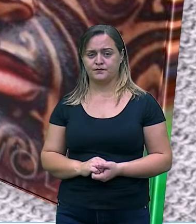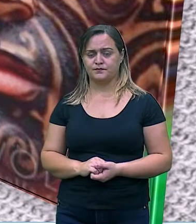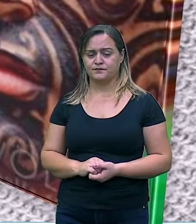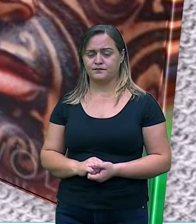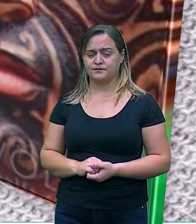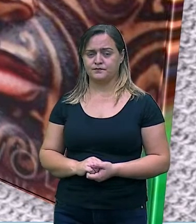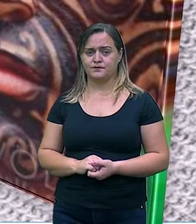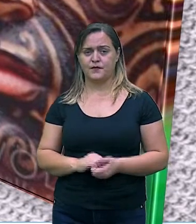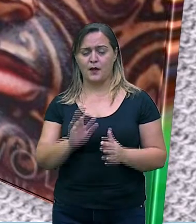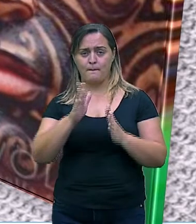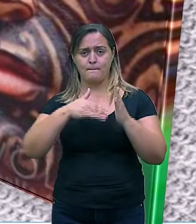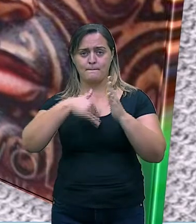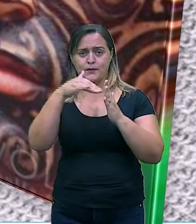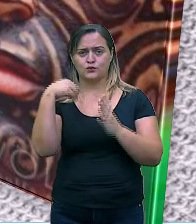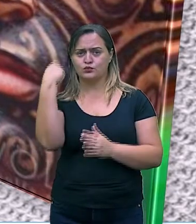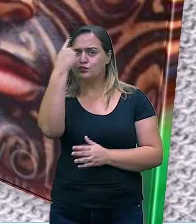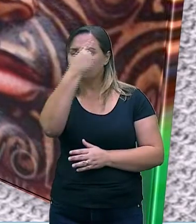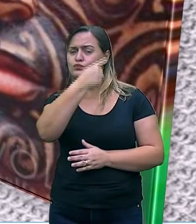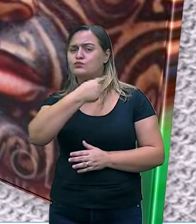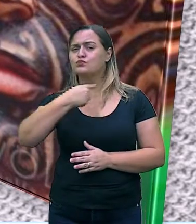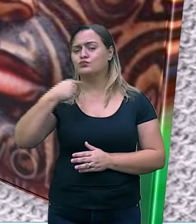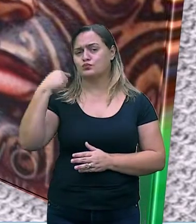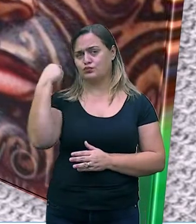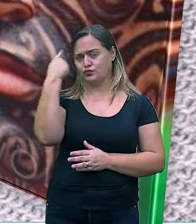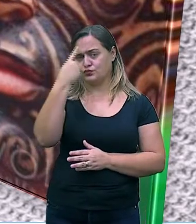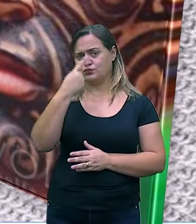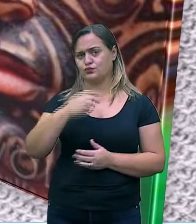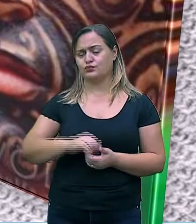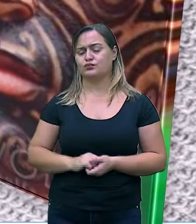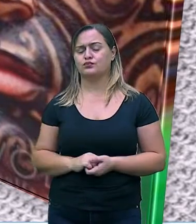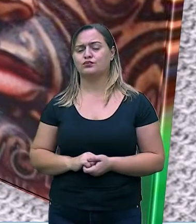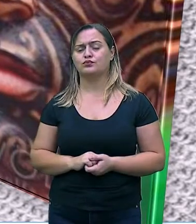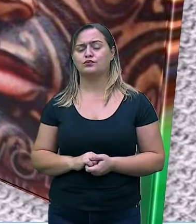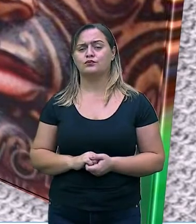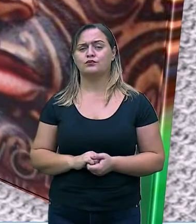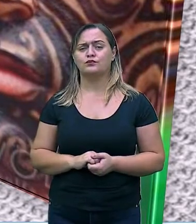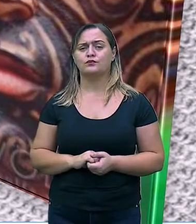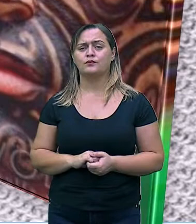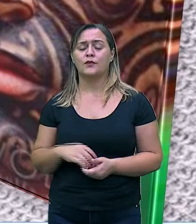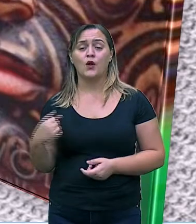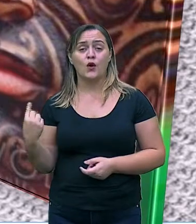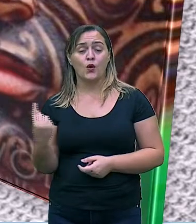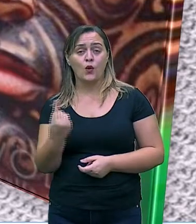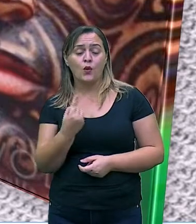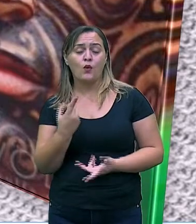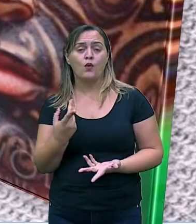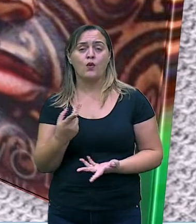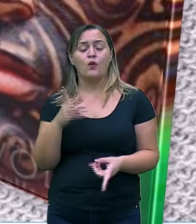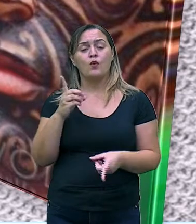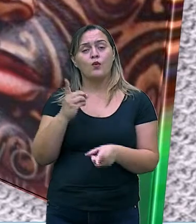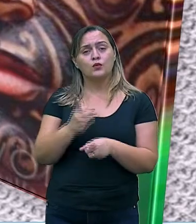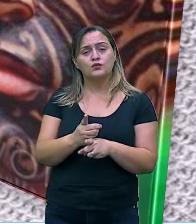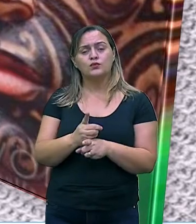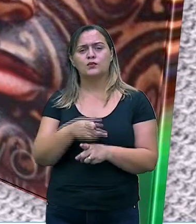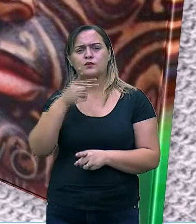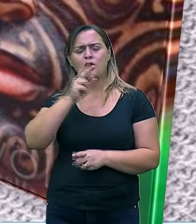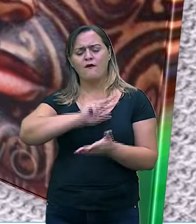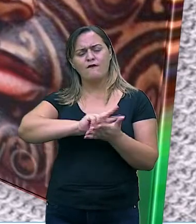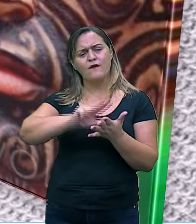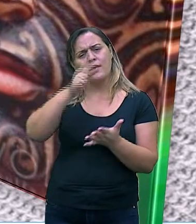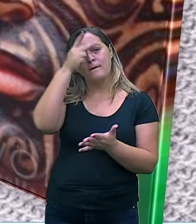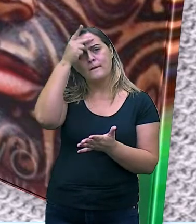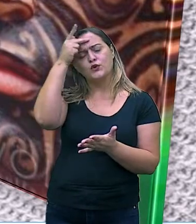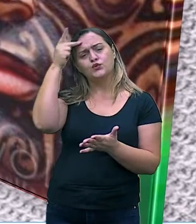Essa é a pintura facial maori. Você vê hoje muito na nossa sociedade, né, pessoas que incorporaram esse tipo de arte, que é uma